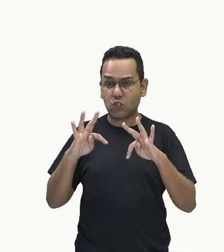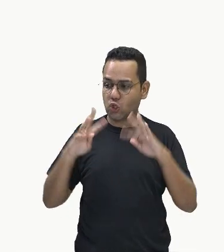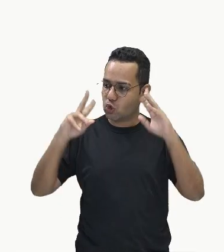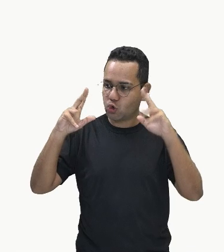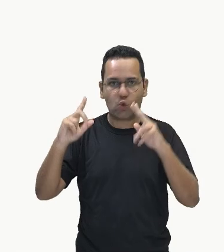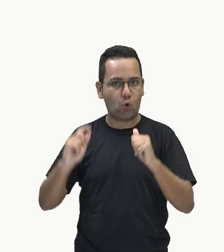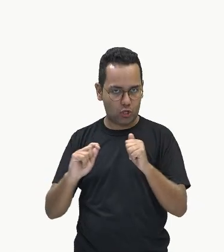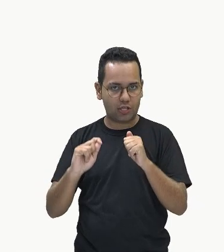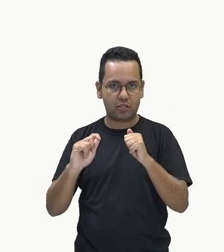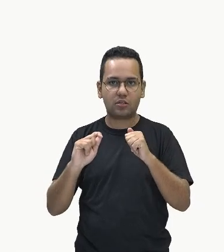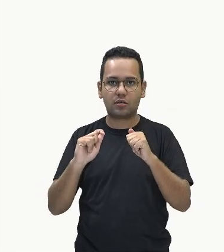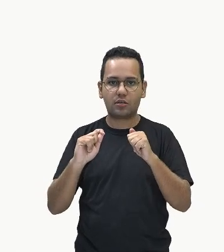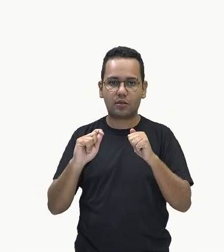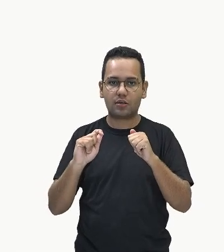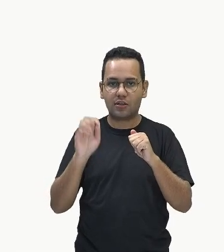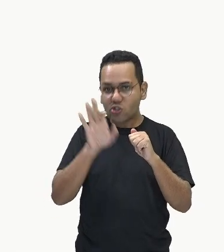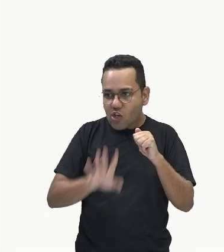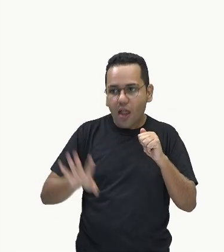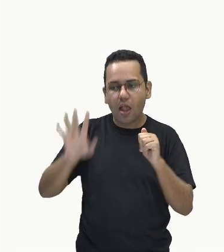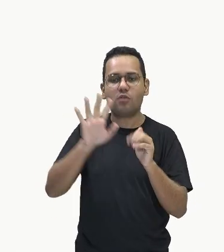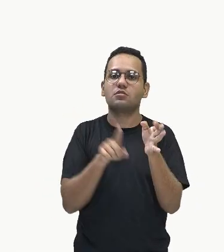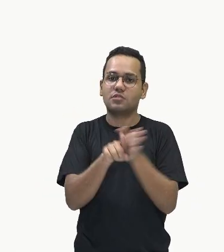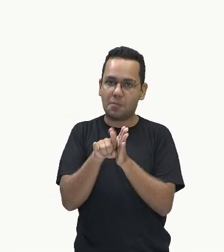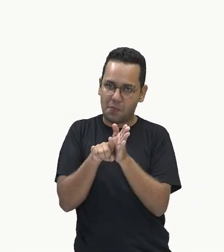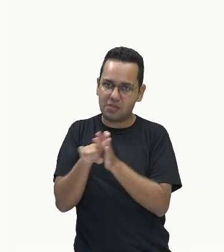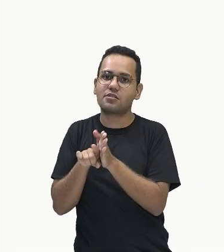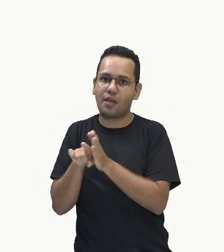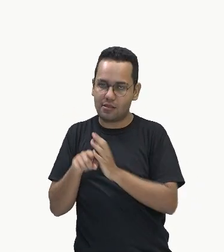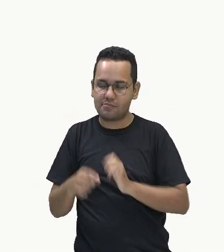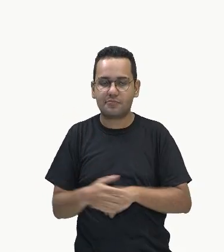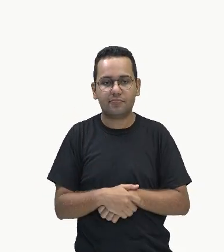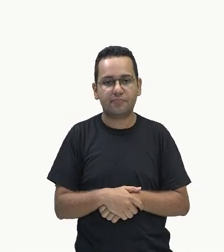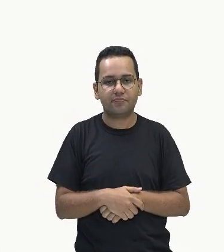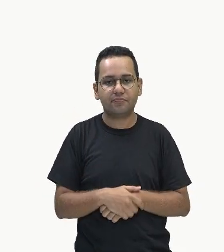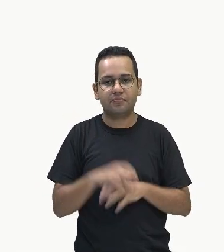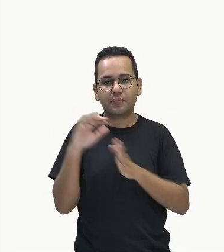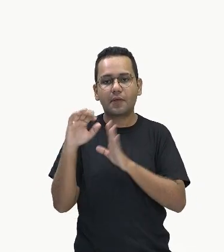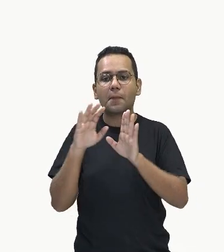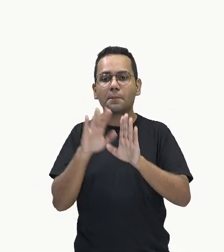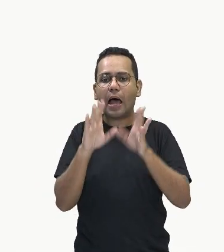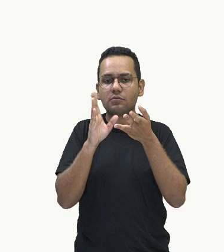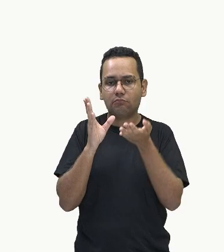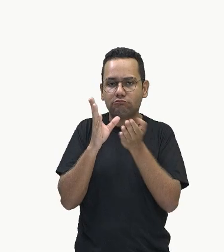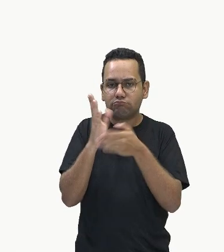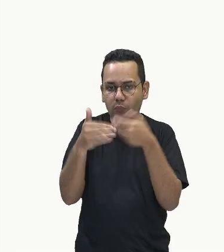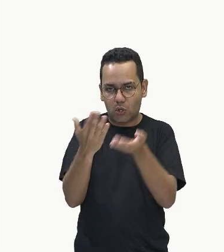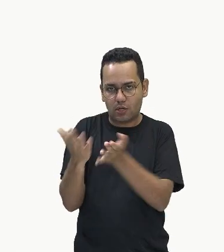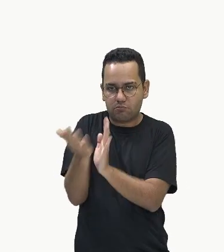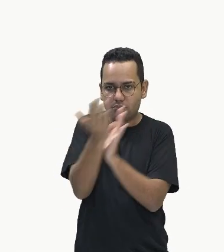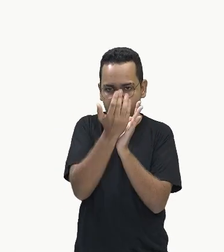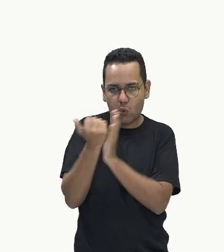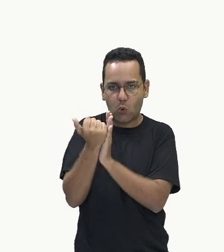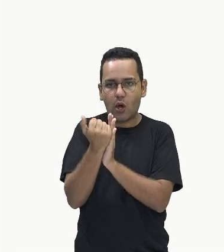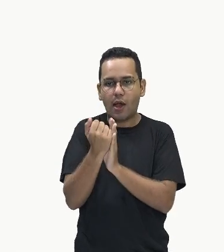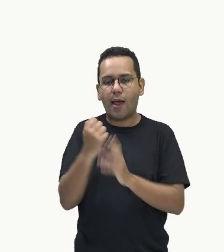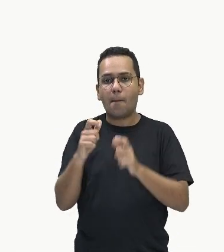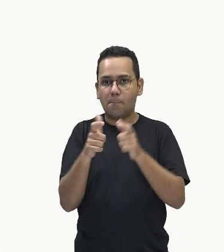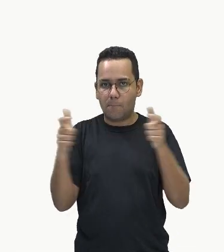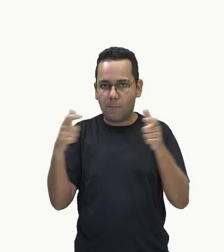população, tá bom? O processo de coleta de dados de uma população pode ser